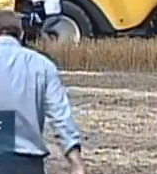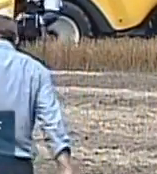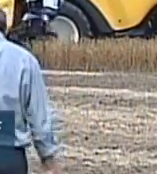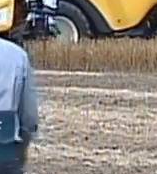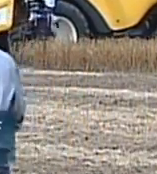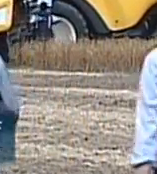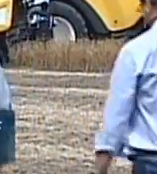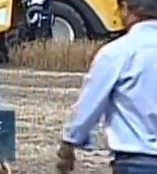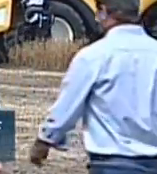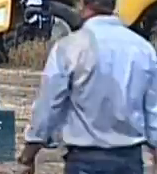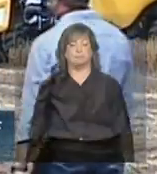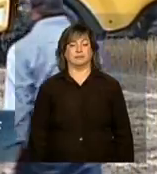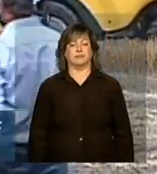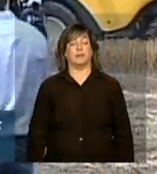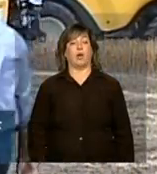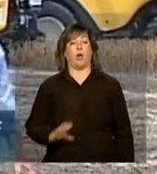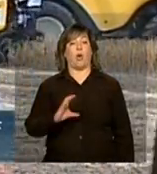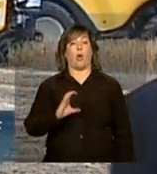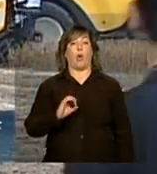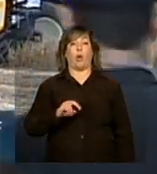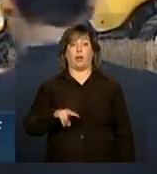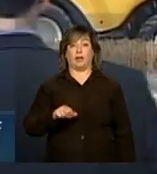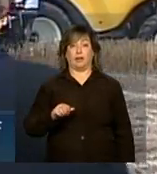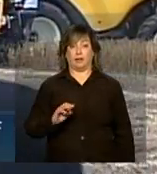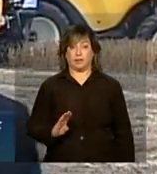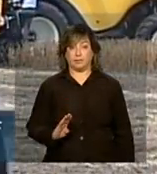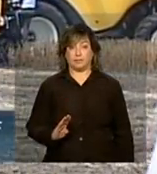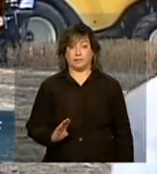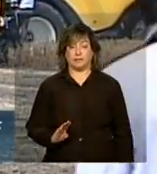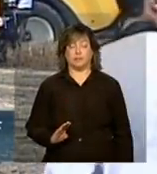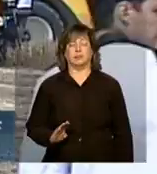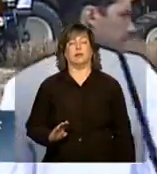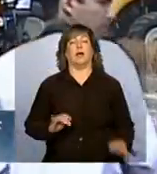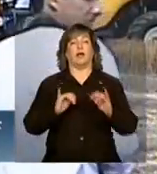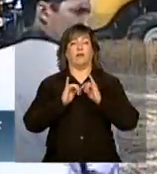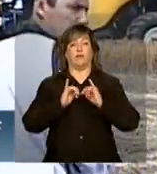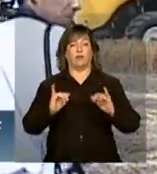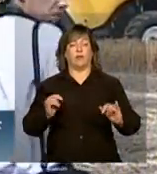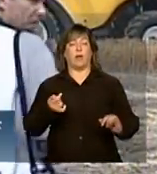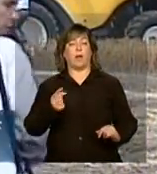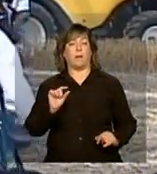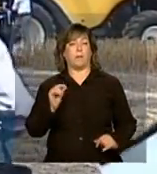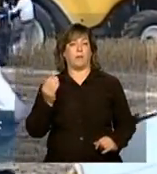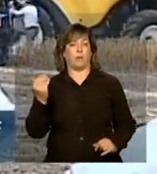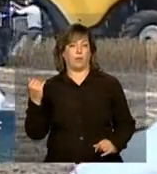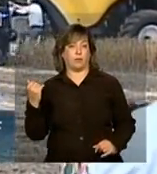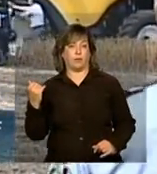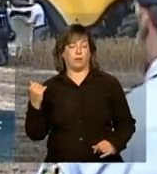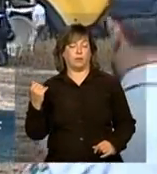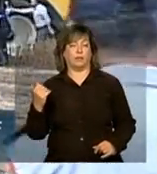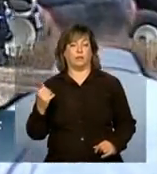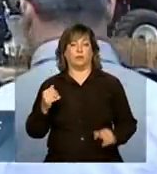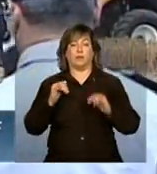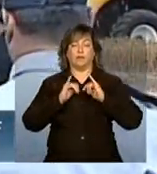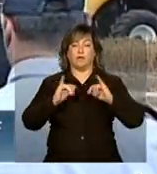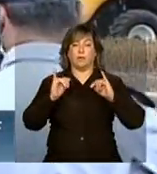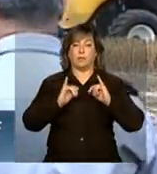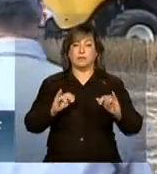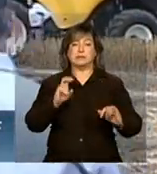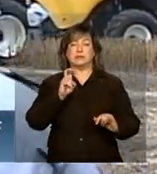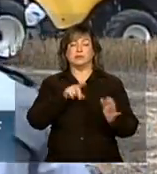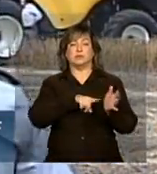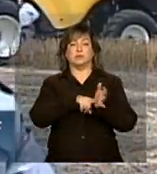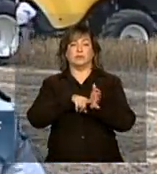a companhia Nacional de abastecimento a Conab divulgou há pouco o quinto levantamento